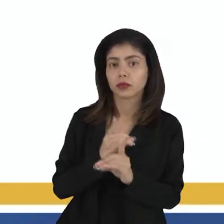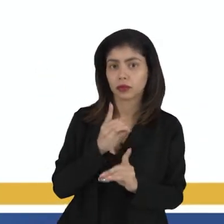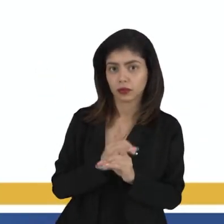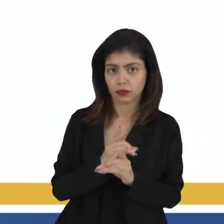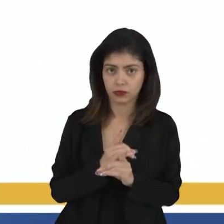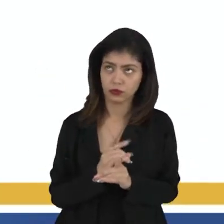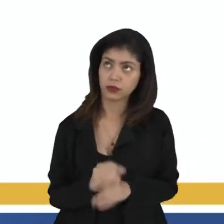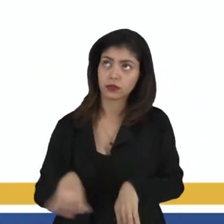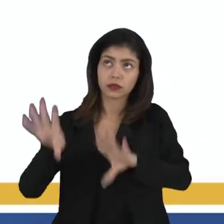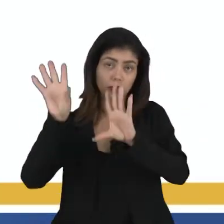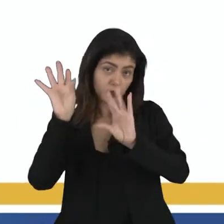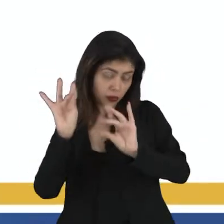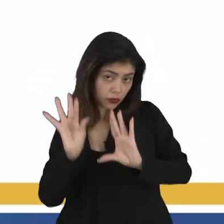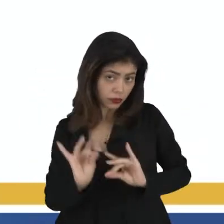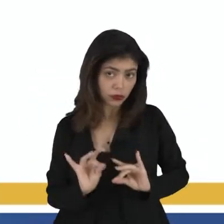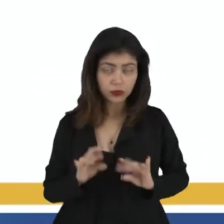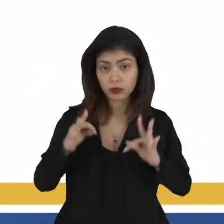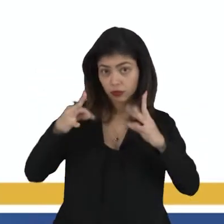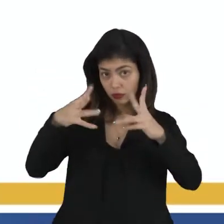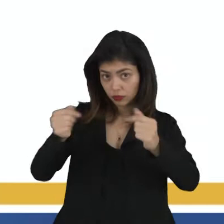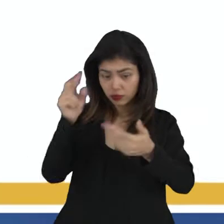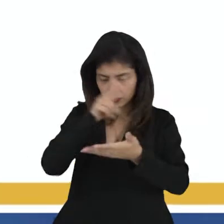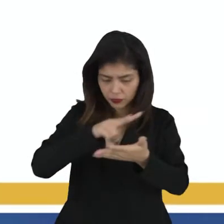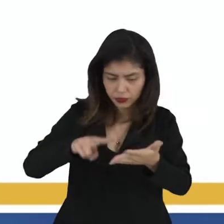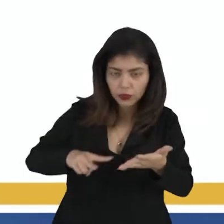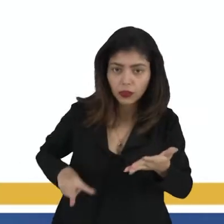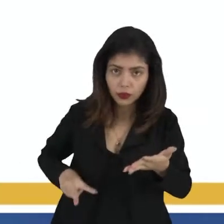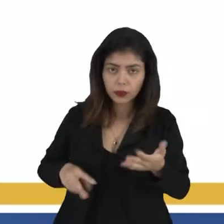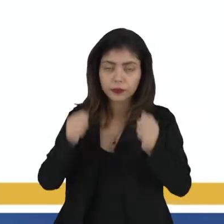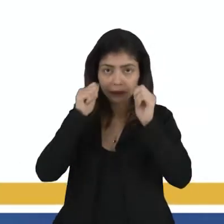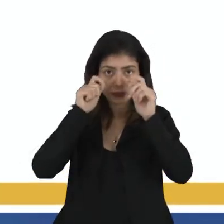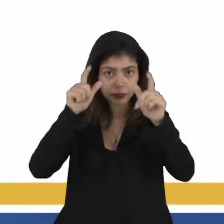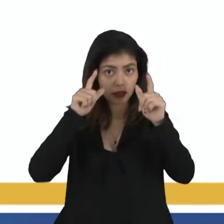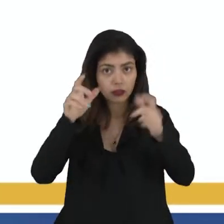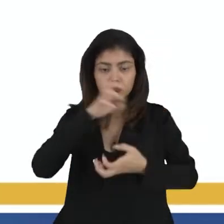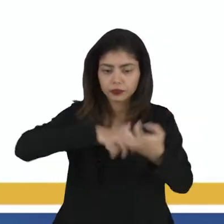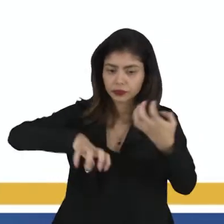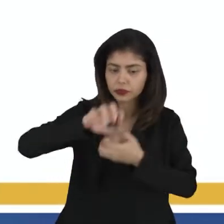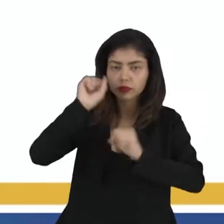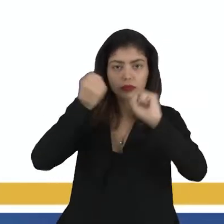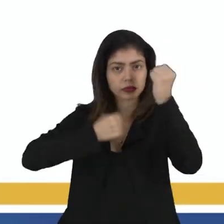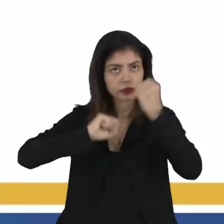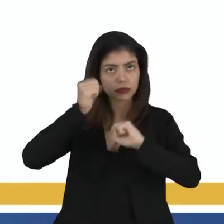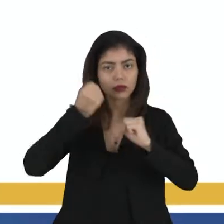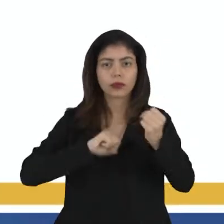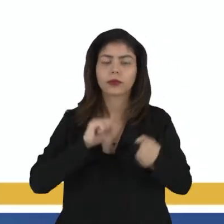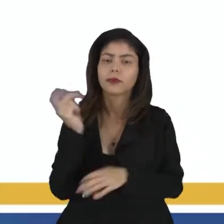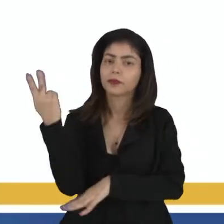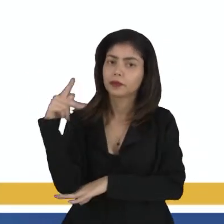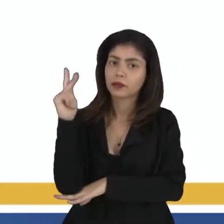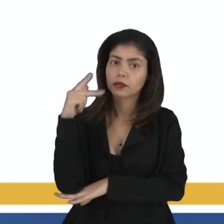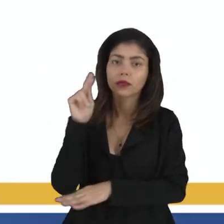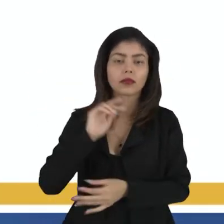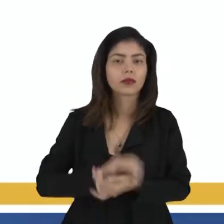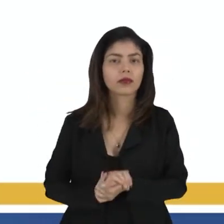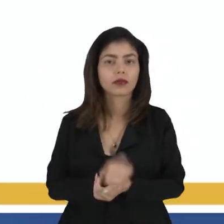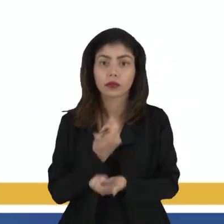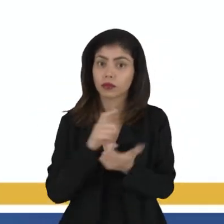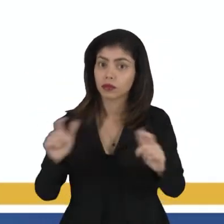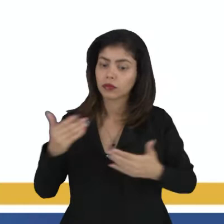identificar, através de uma leitura bastante atenta, que a Revolução Industrial ela foi um período de